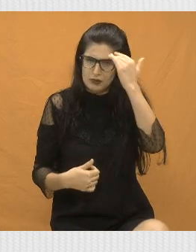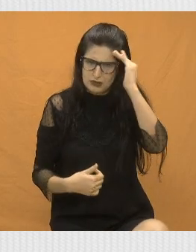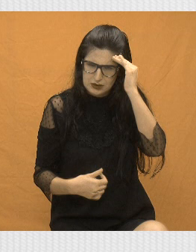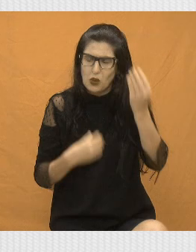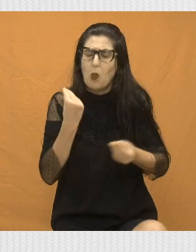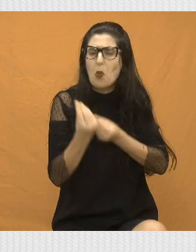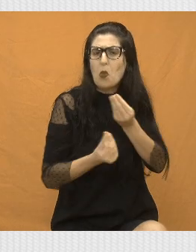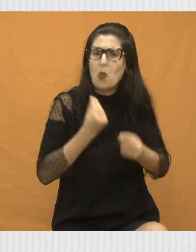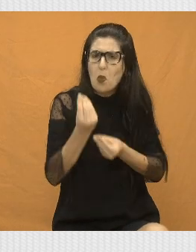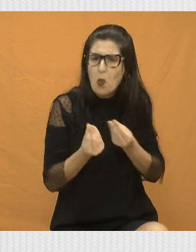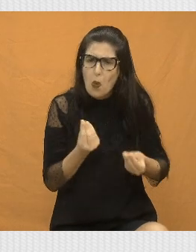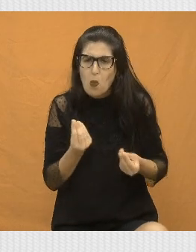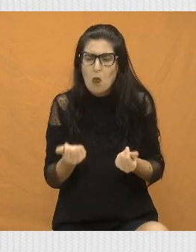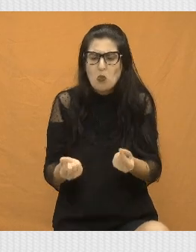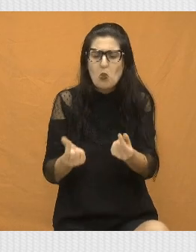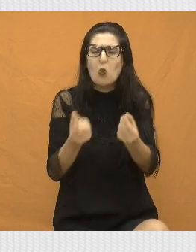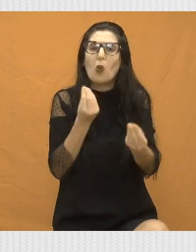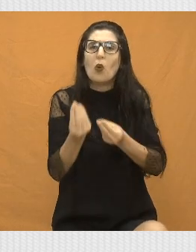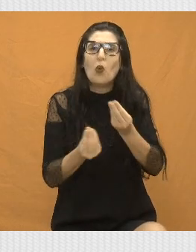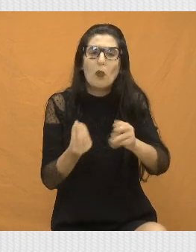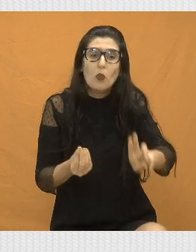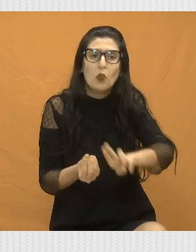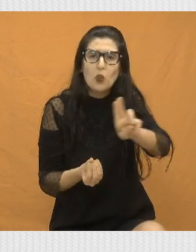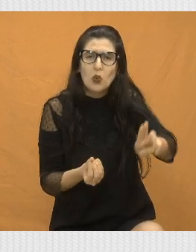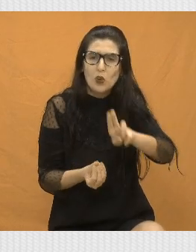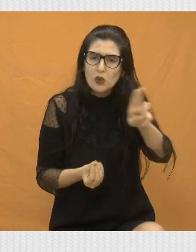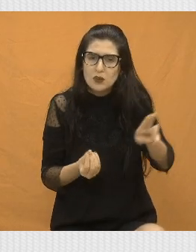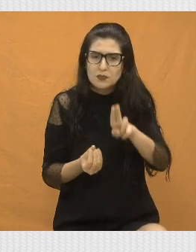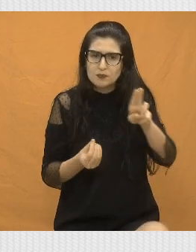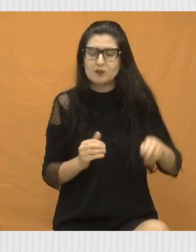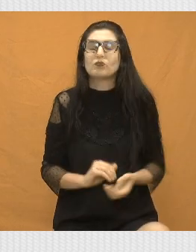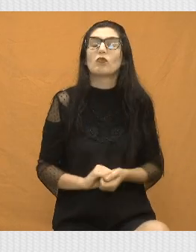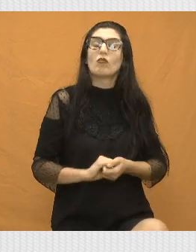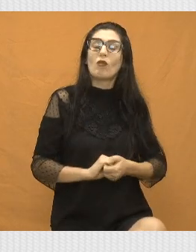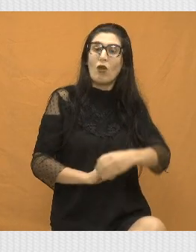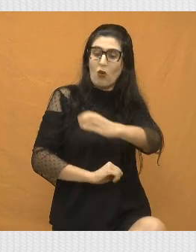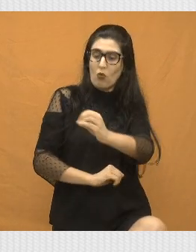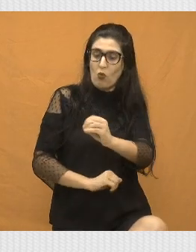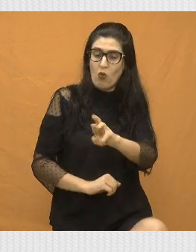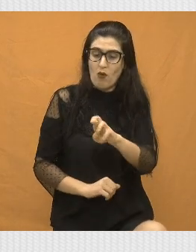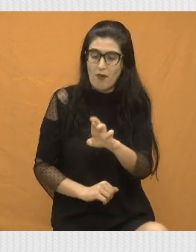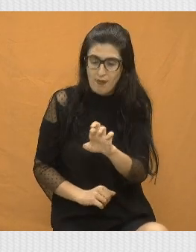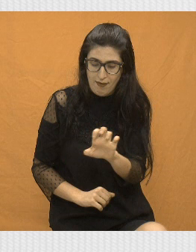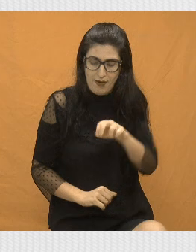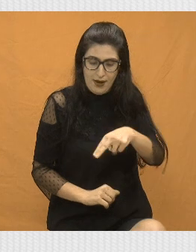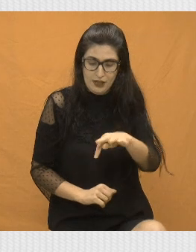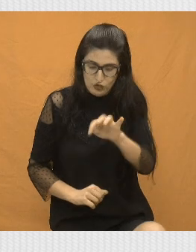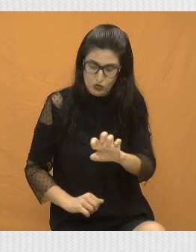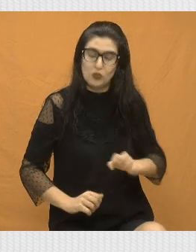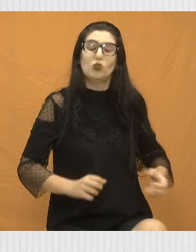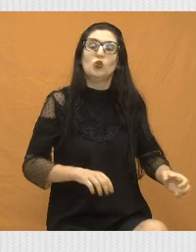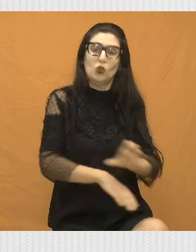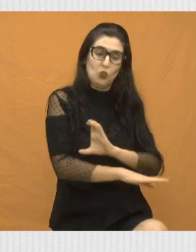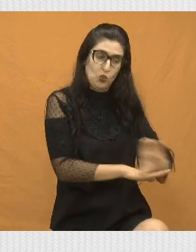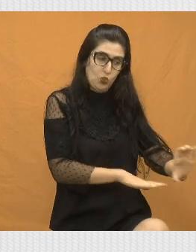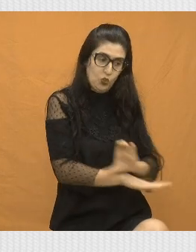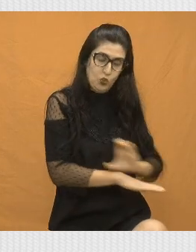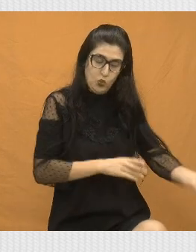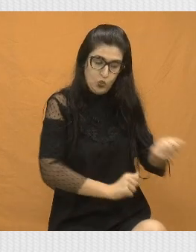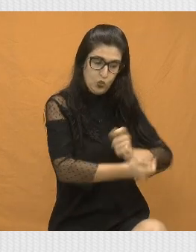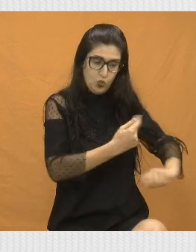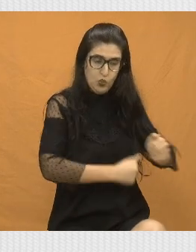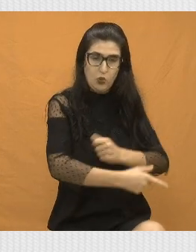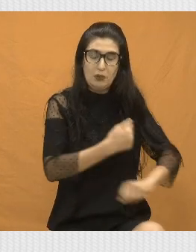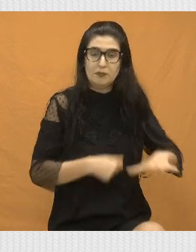valores. Aqui é um detalhamento da receita corrente líquida, que traz as receitas dos municípios